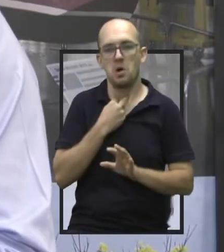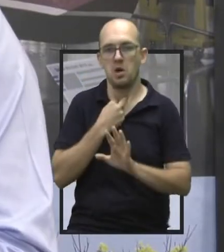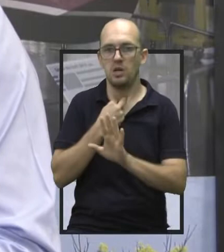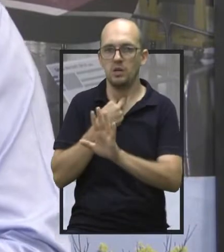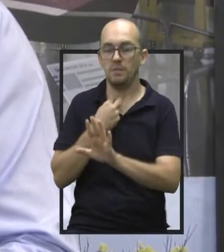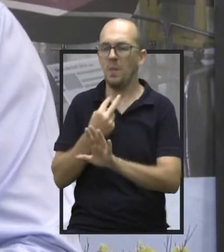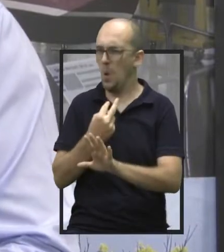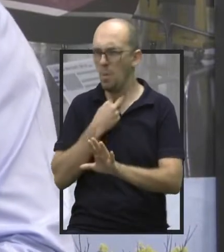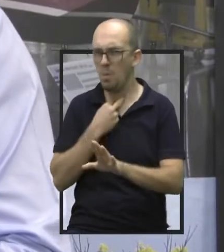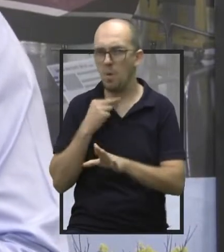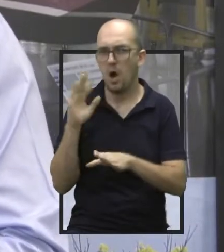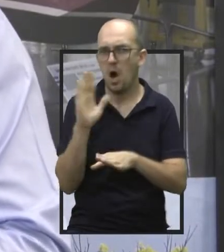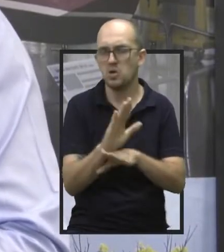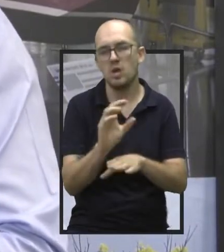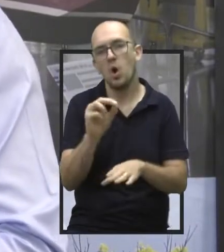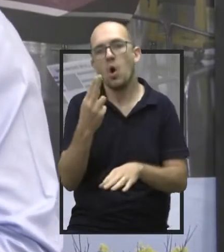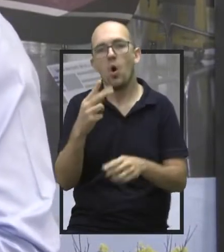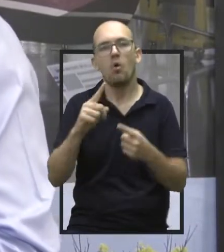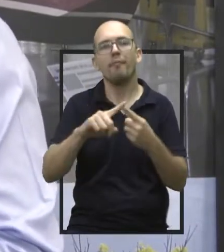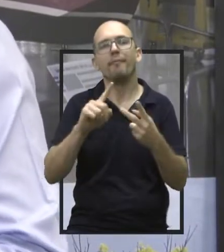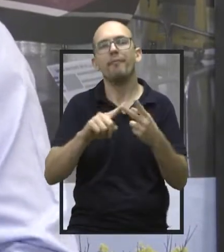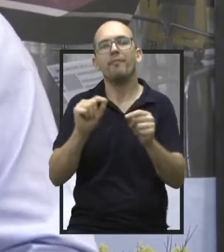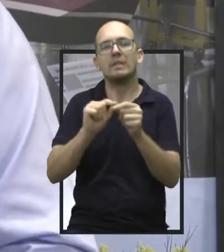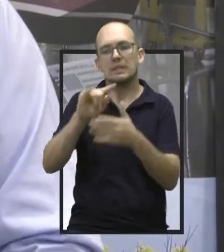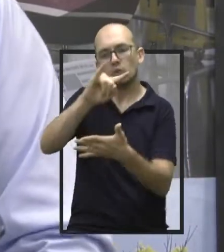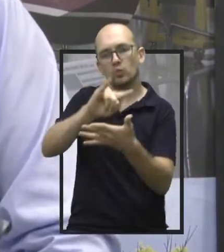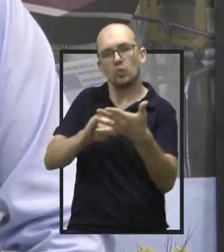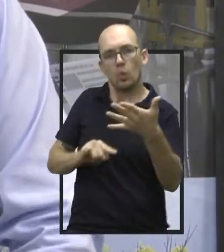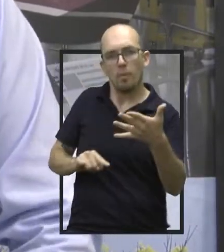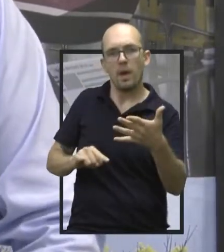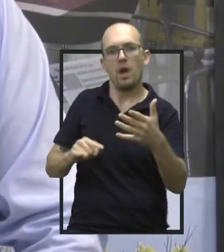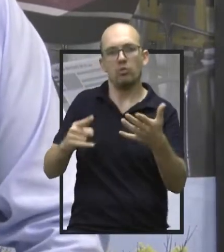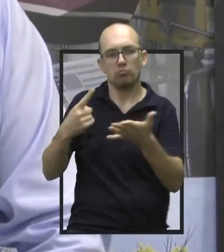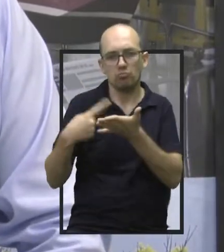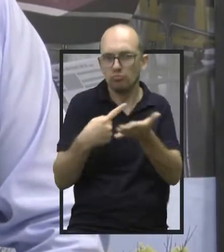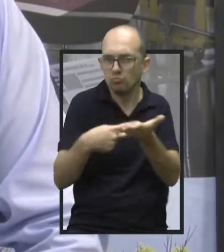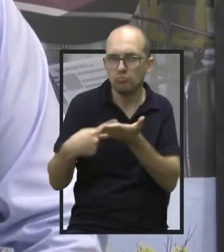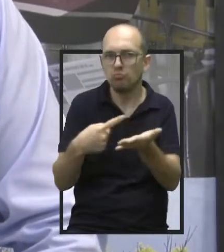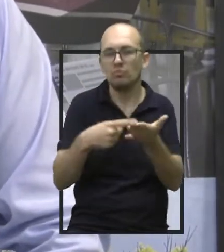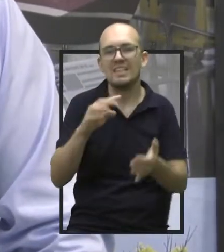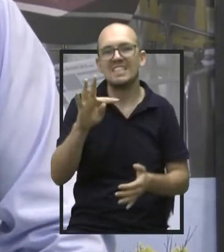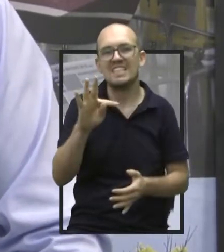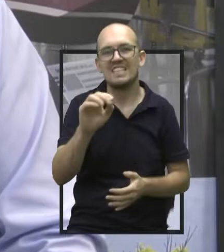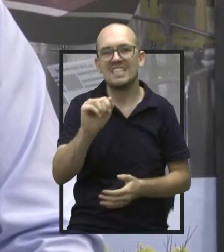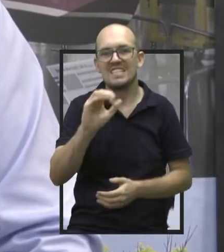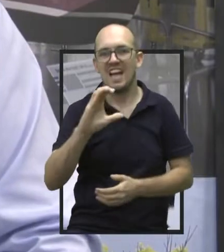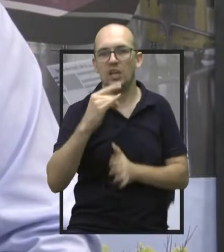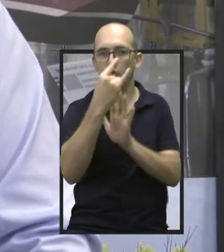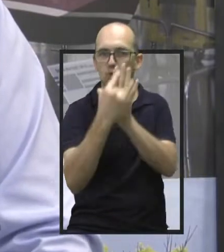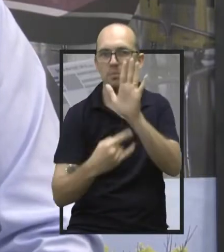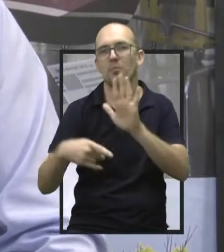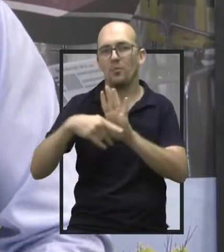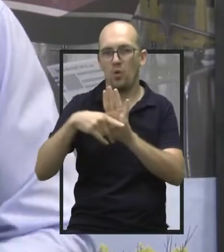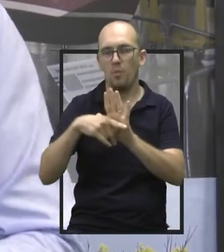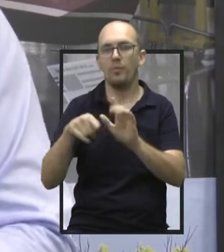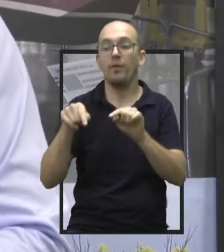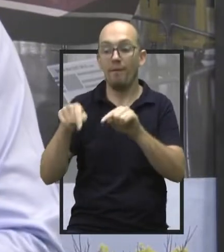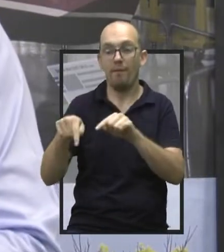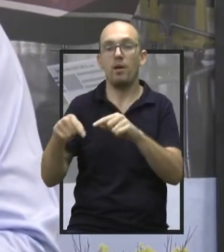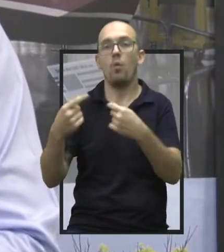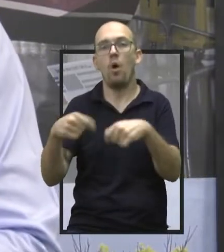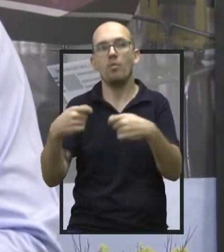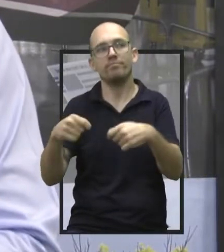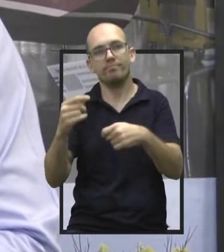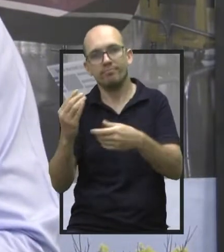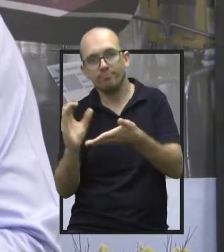dar uma ajuda ou fazer um TAC, um termo de ajustamento de conduta, ir lá e dar o dinheiro para a empresa, dar um jeito de